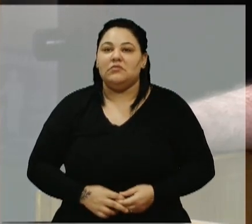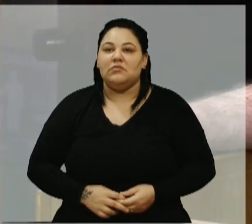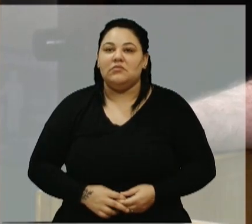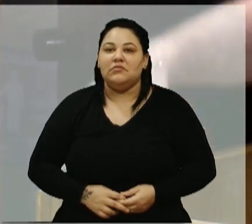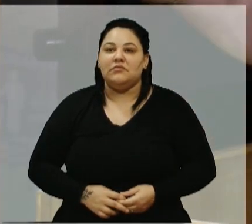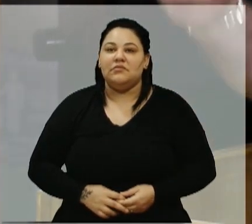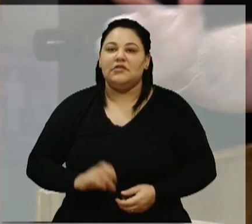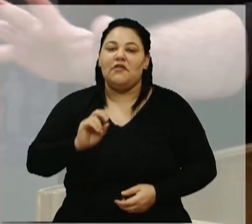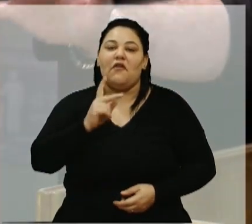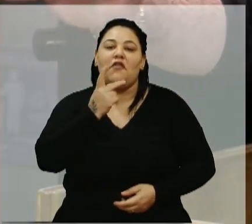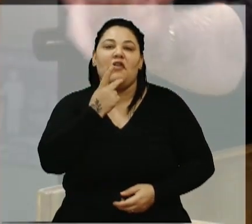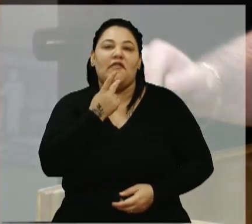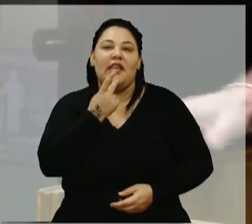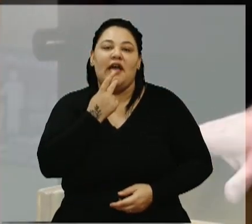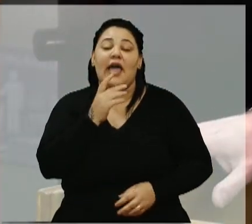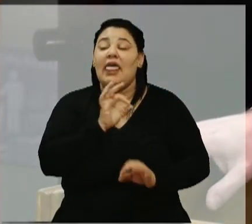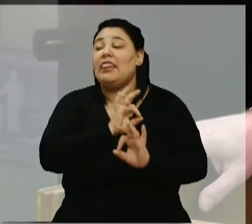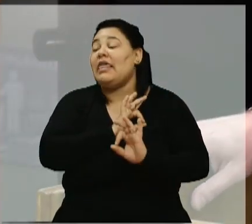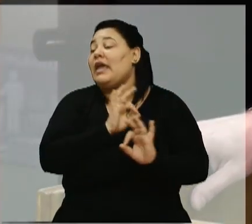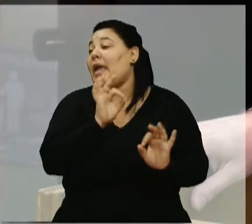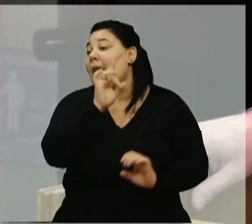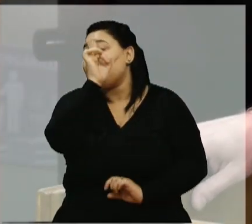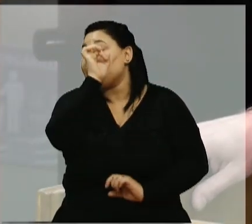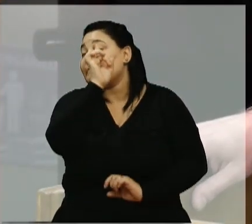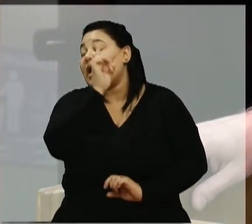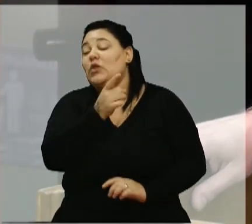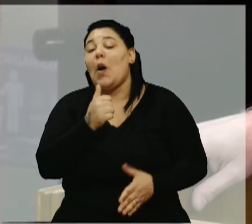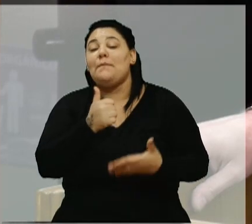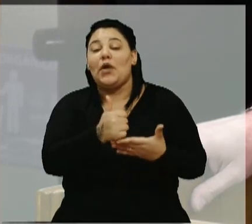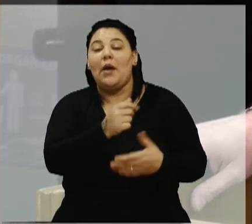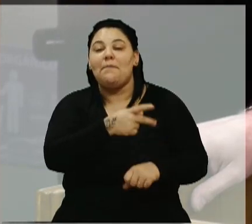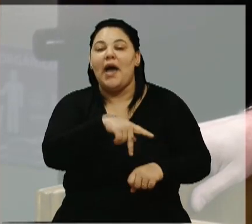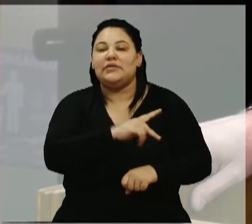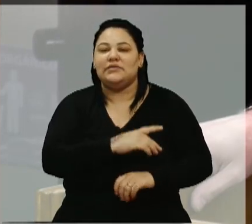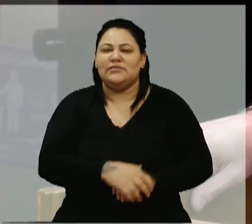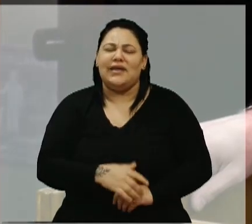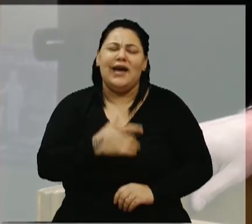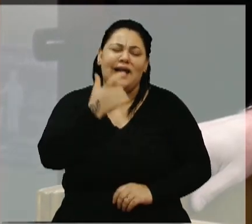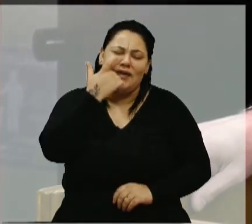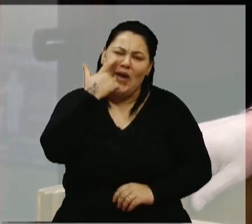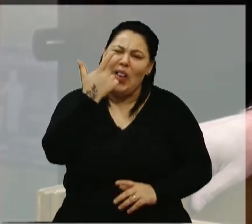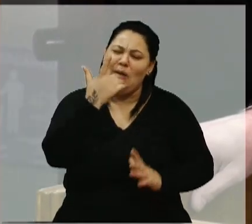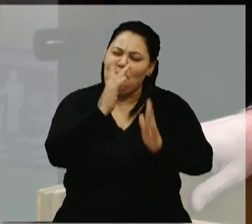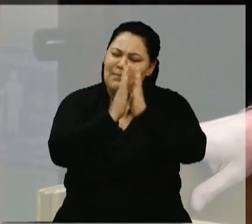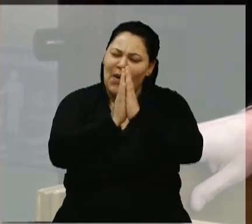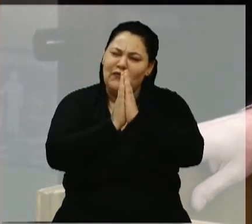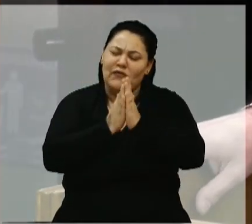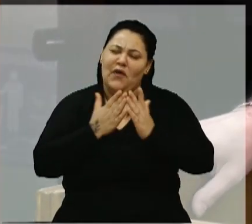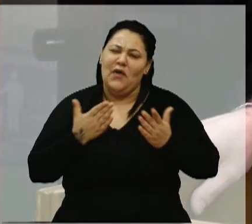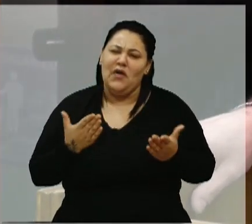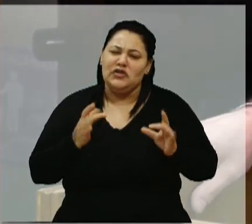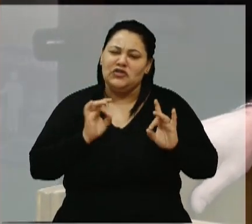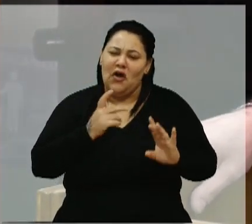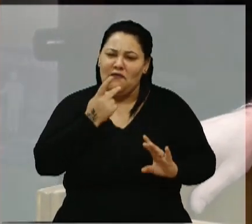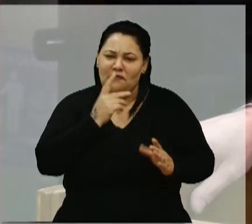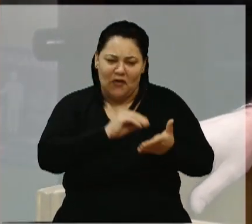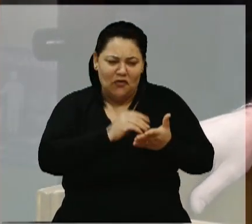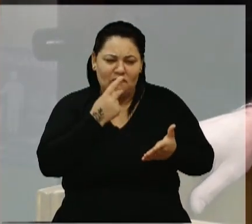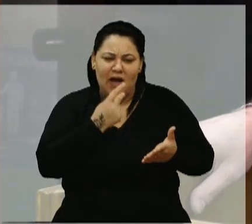Só faltou dizer: ninguém mandou lutar pelo teu país. Olha que ponto chegamos, só faltou dizer